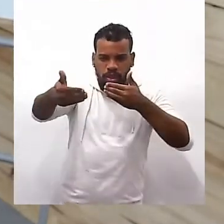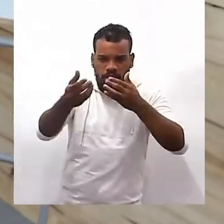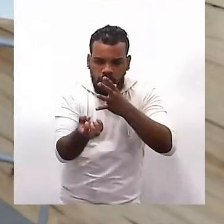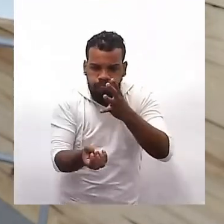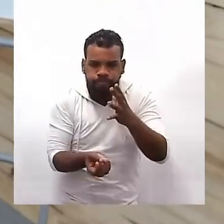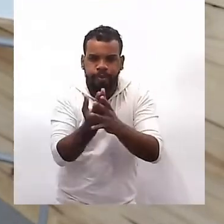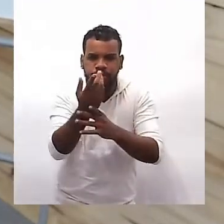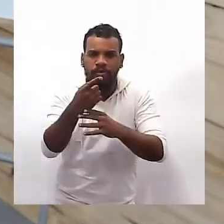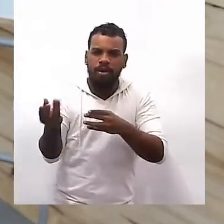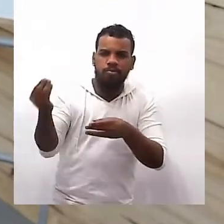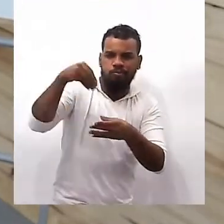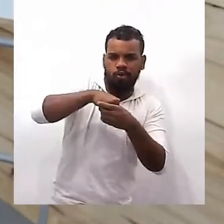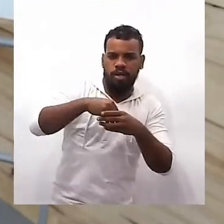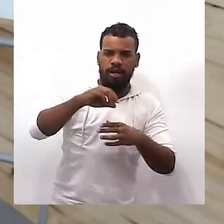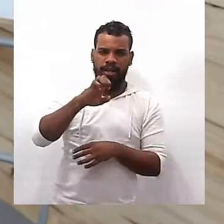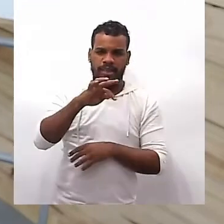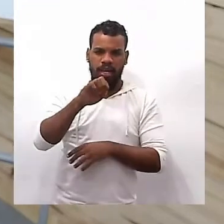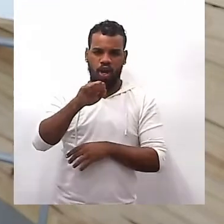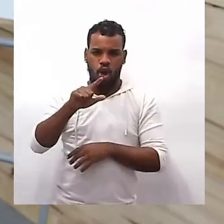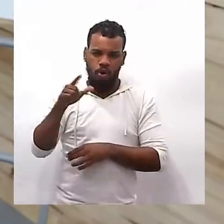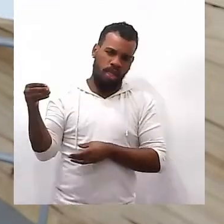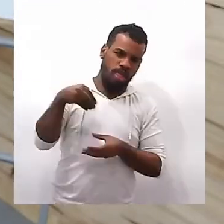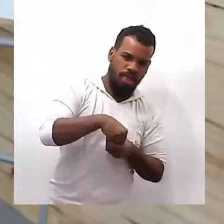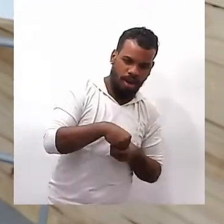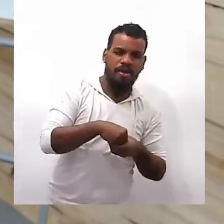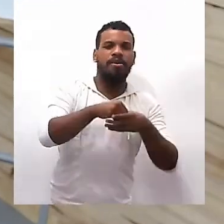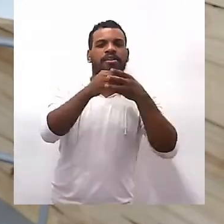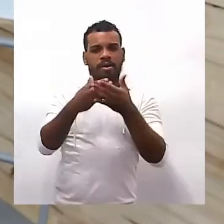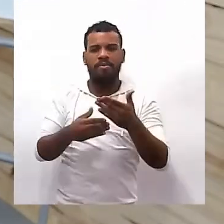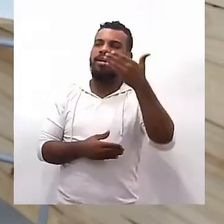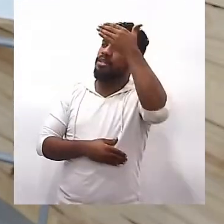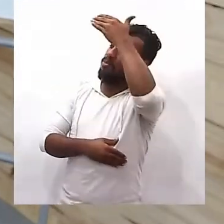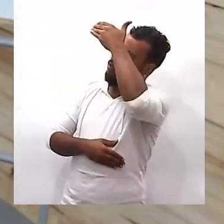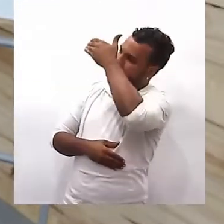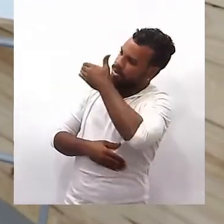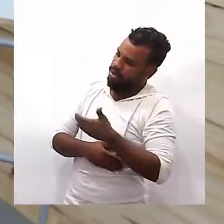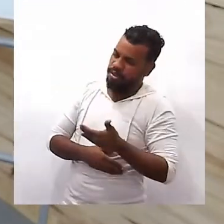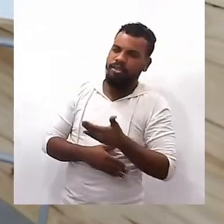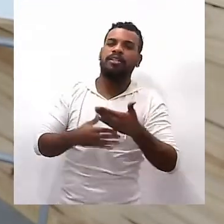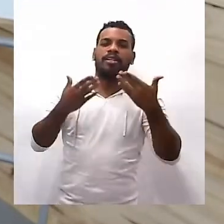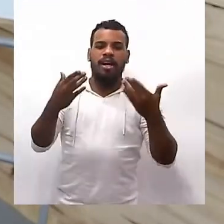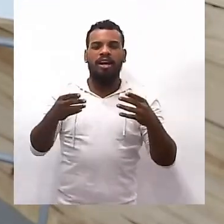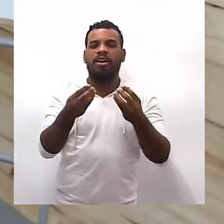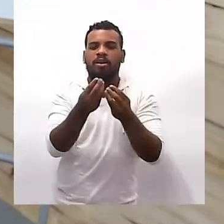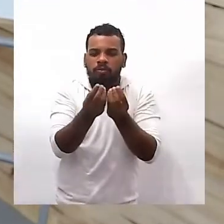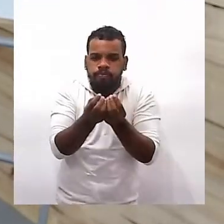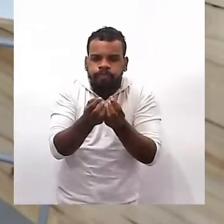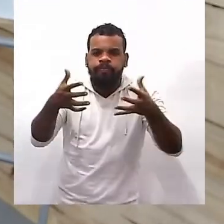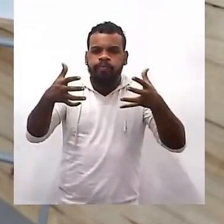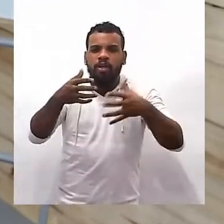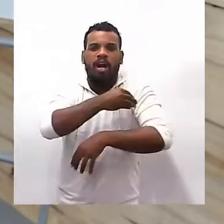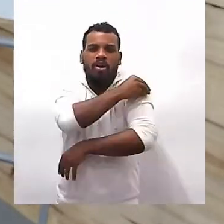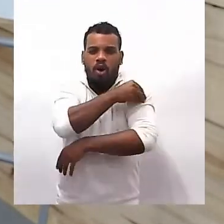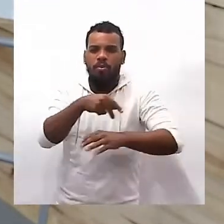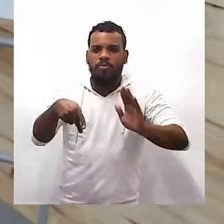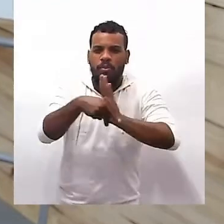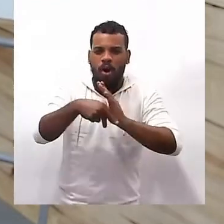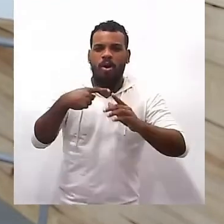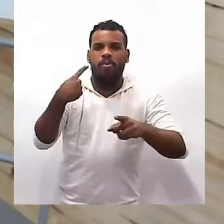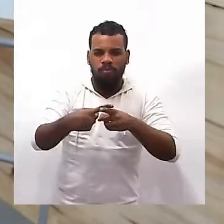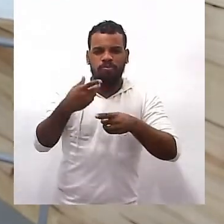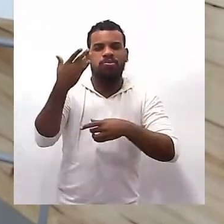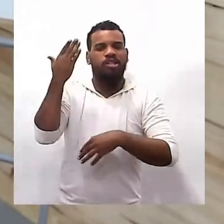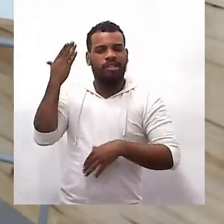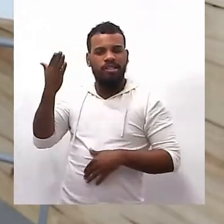entrar na composição do etanol. Isso aqui é exatamente o esquema da fermentação alcoólica. Com